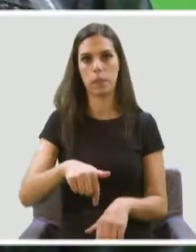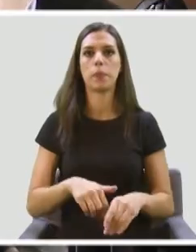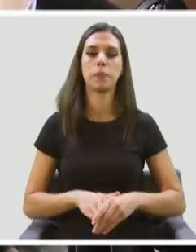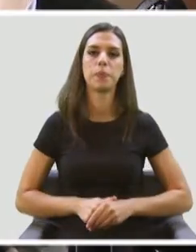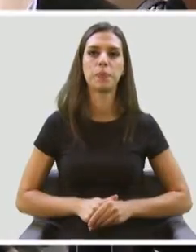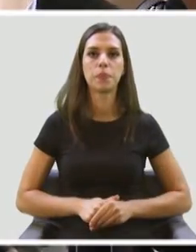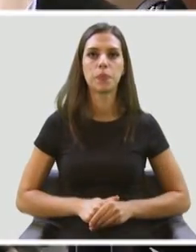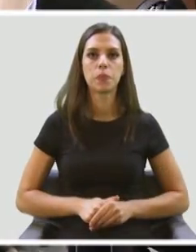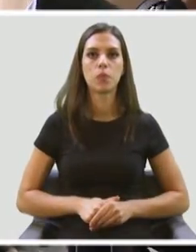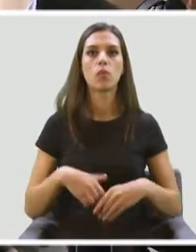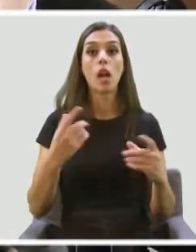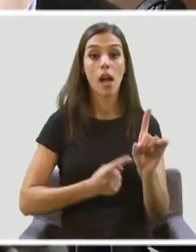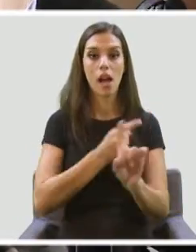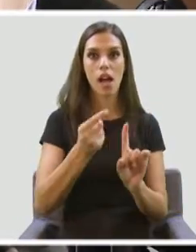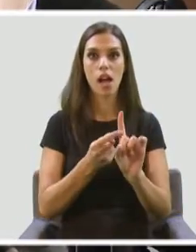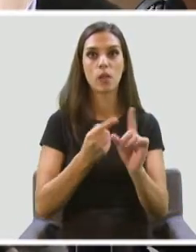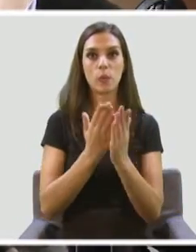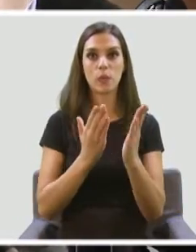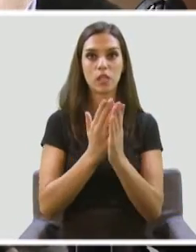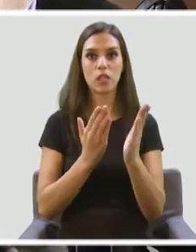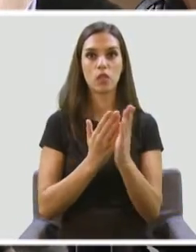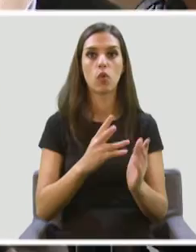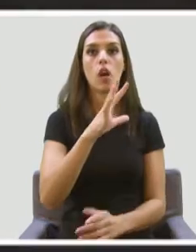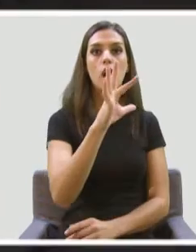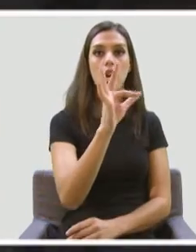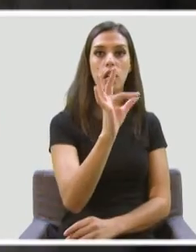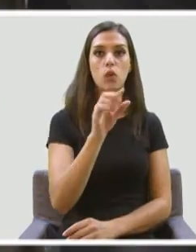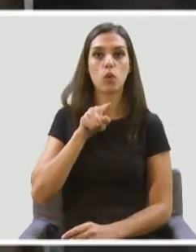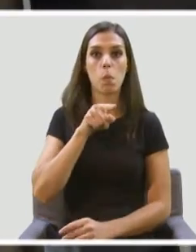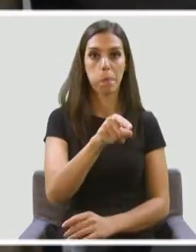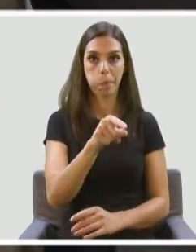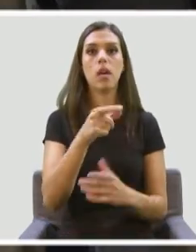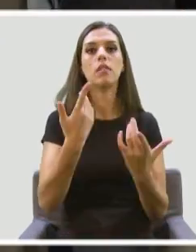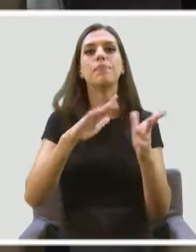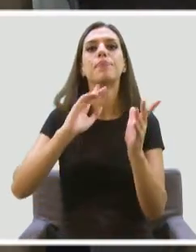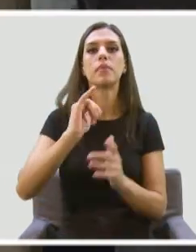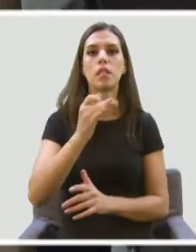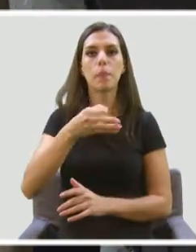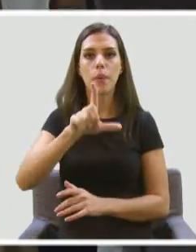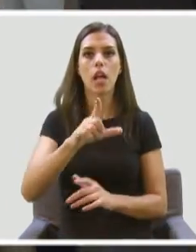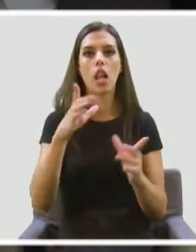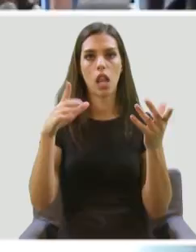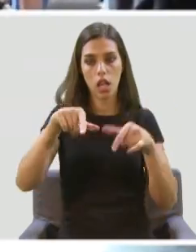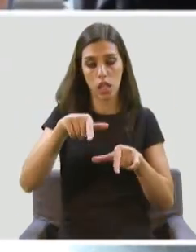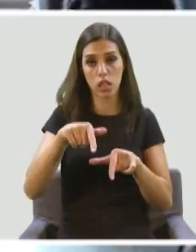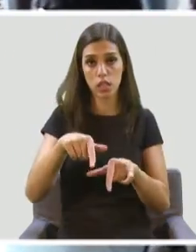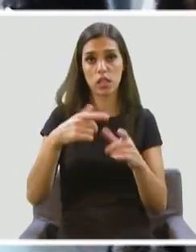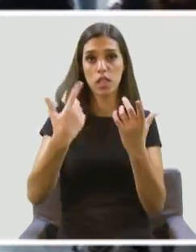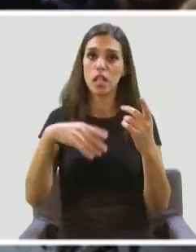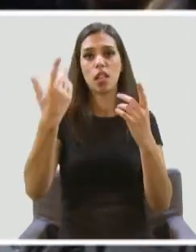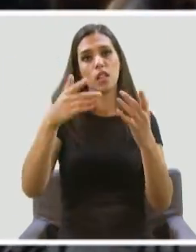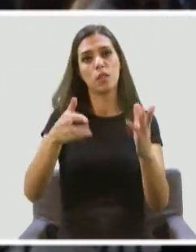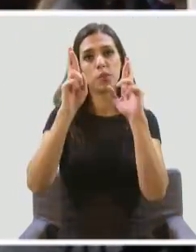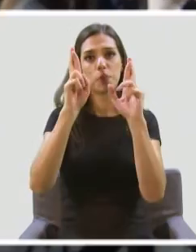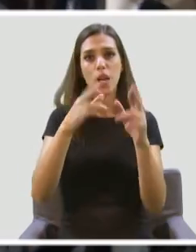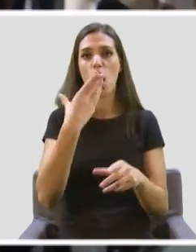aqui. Com a chegada de um novo ano letivo, somos 14 mil. O Instituto Politécnico de Lisboa deseja a todos os